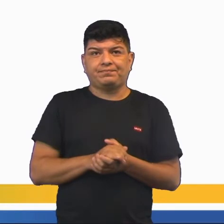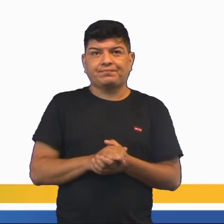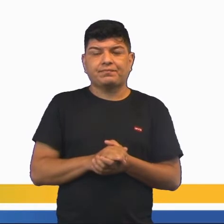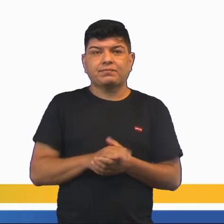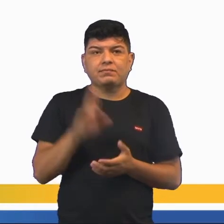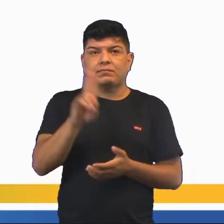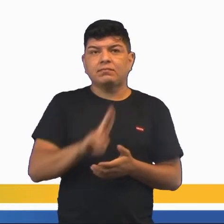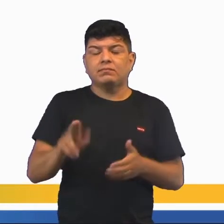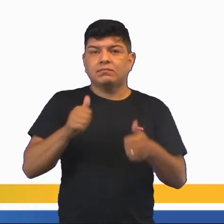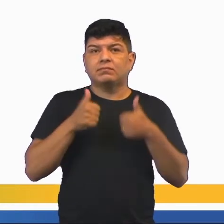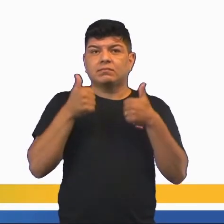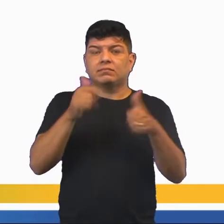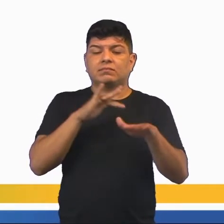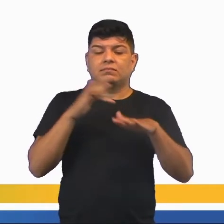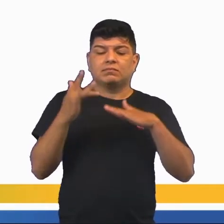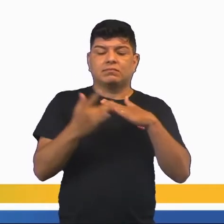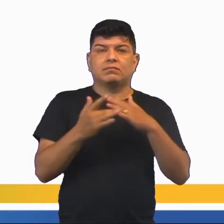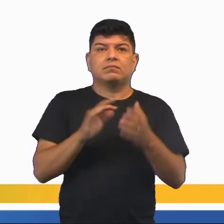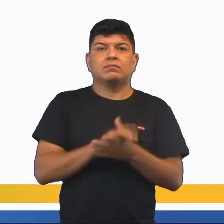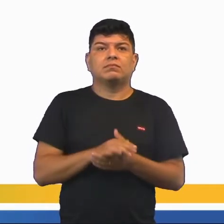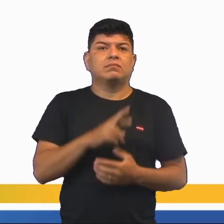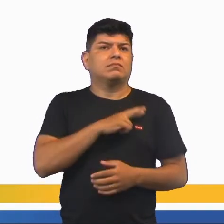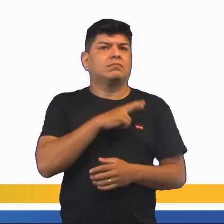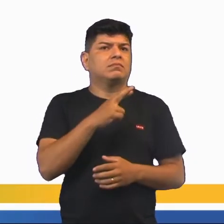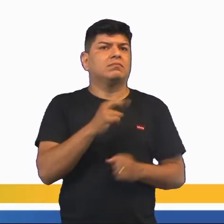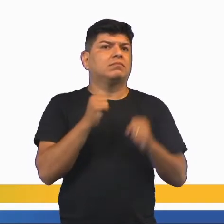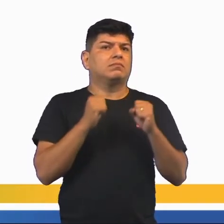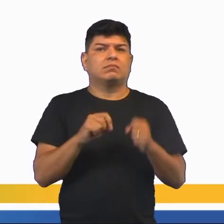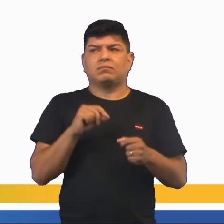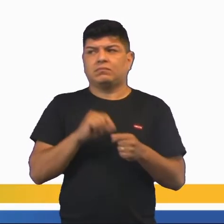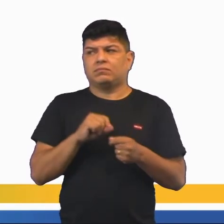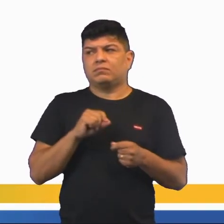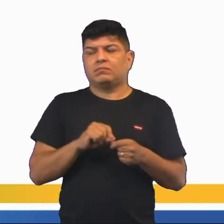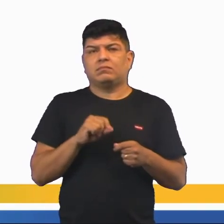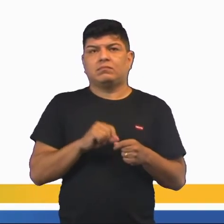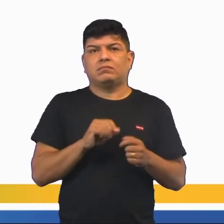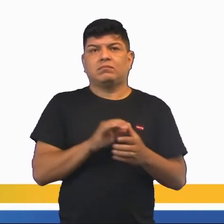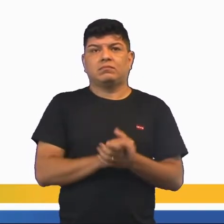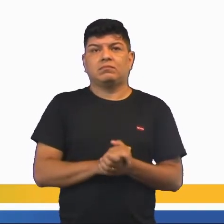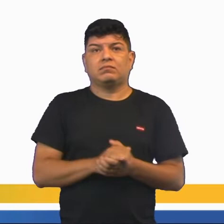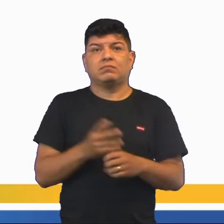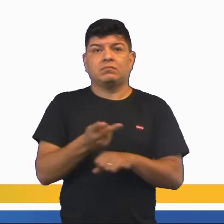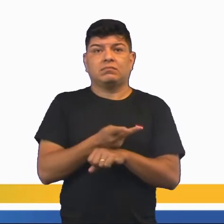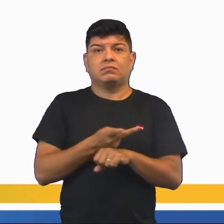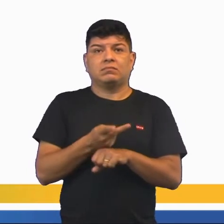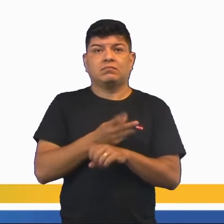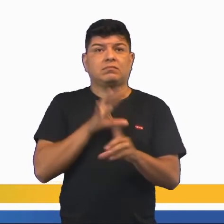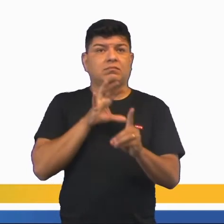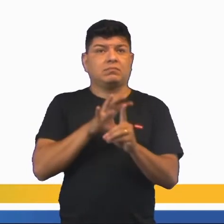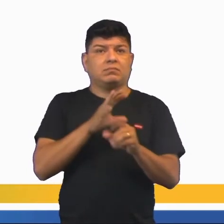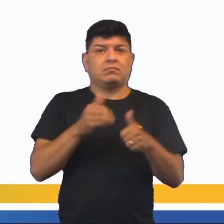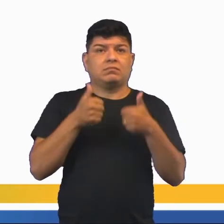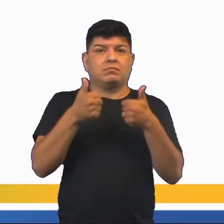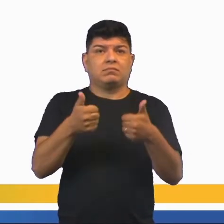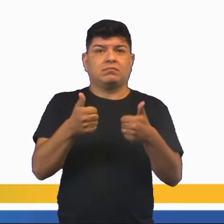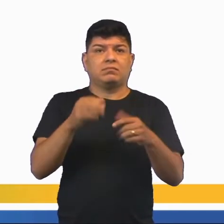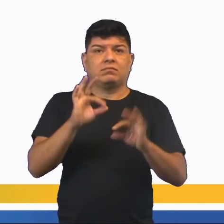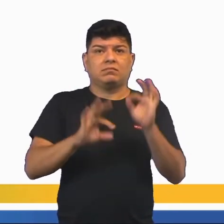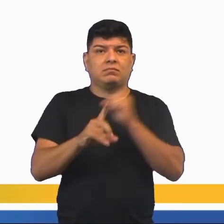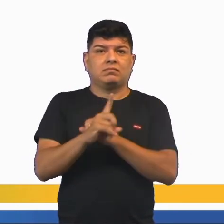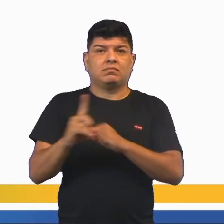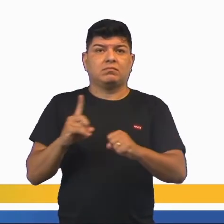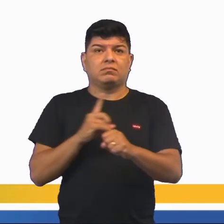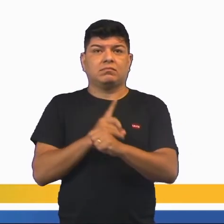seria o uso positivo da mídia. E o que a religião pode fazer? Ela busca por uma influência positiva na ordem